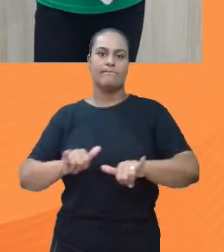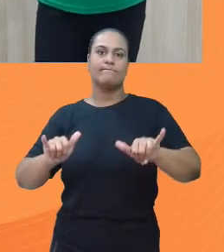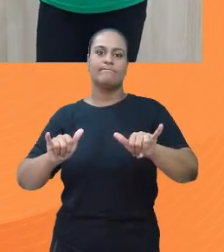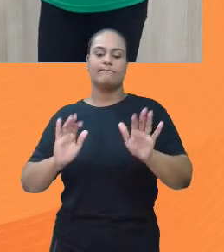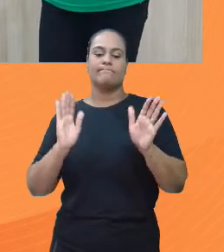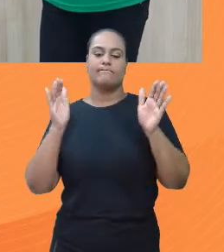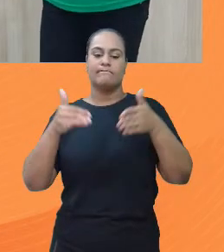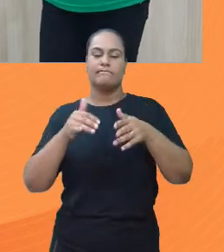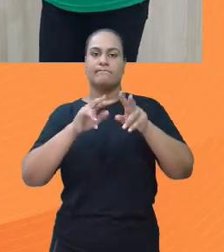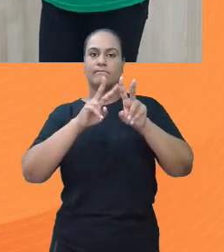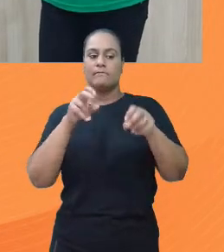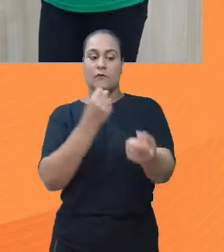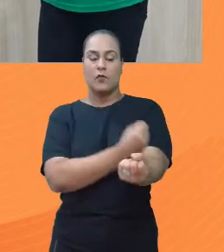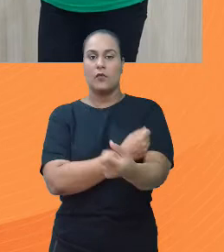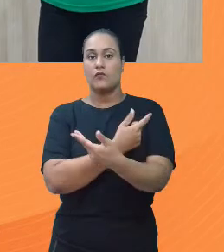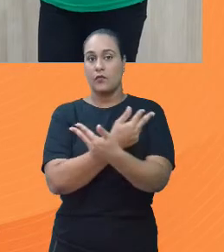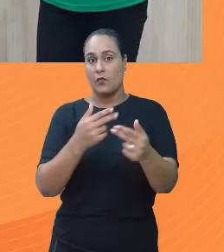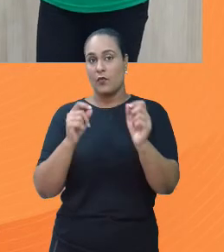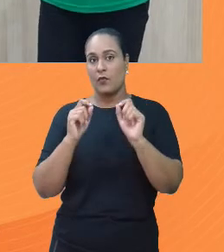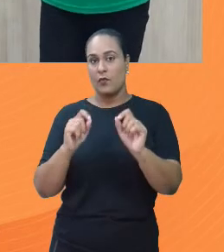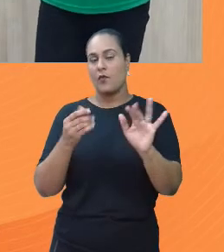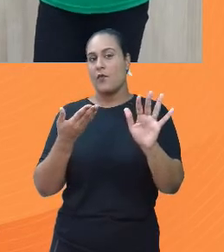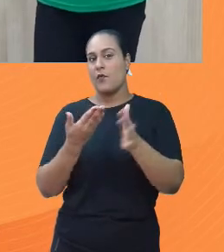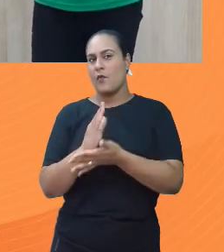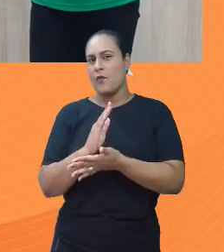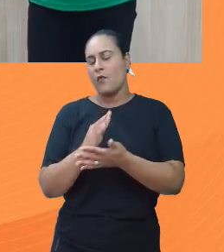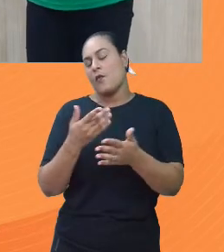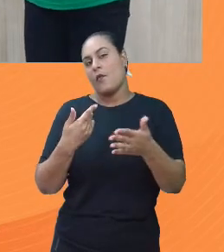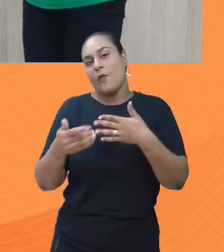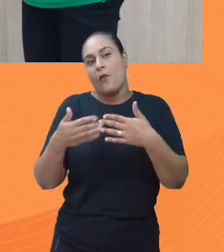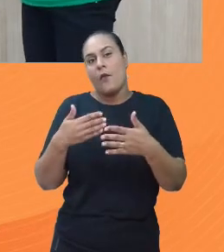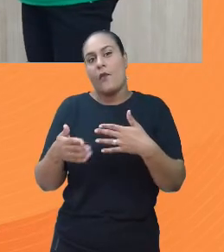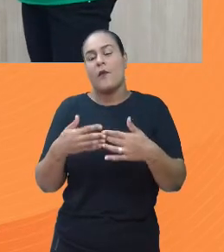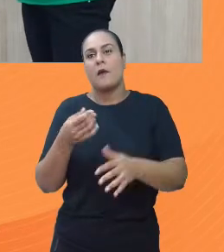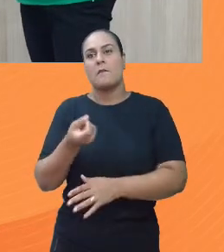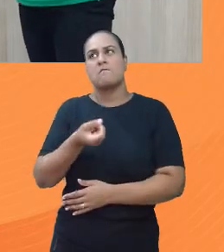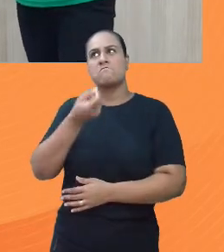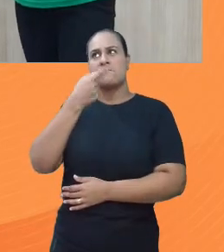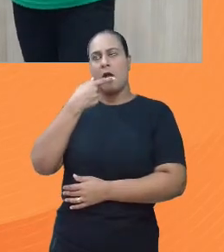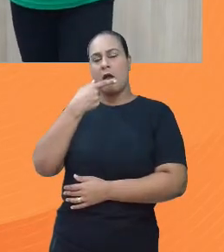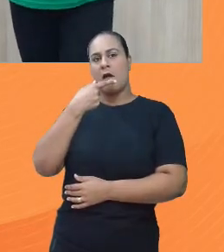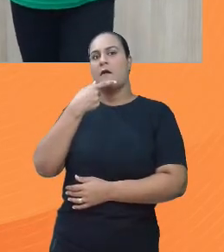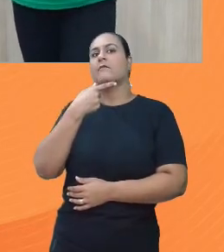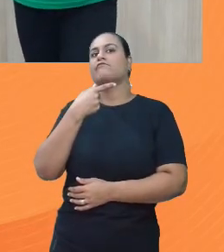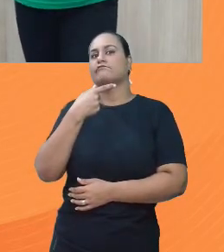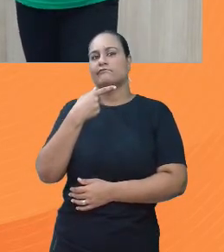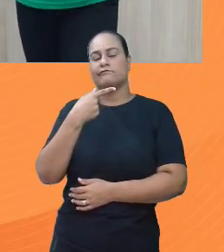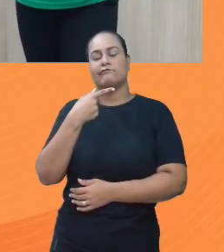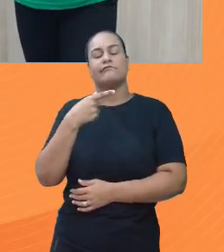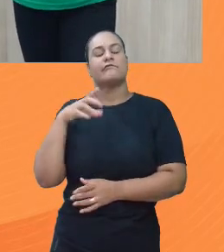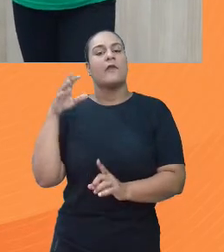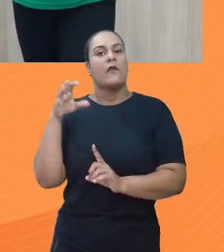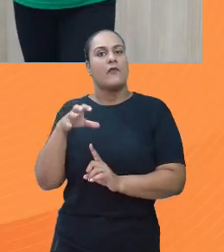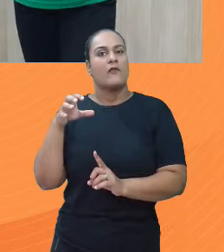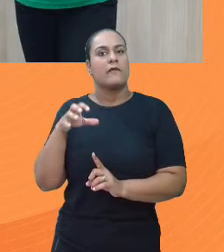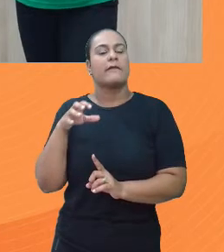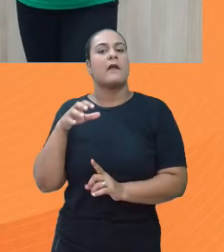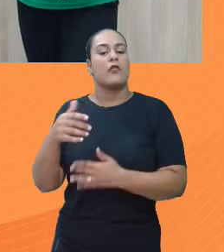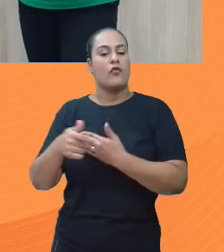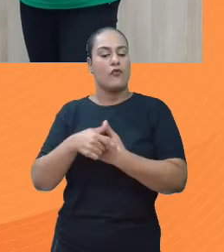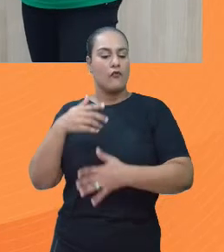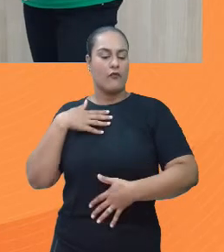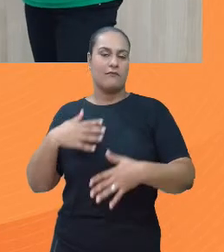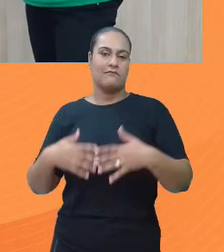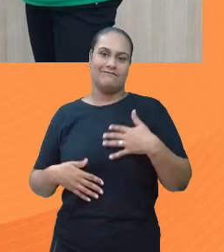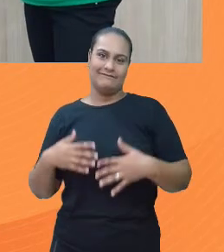droga, está se referindo a isso. Qualquer substância que ao ser ingerida, ocorre aí, né, interfere aí no funcionamento